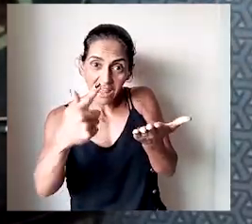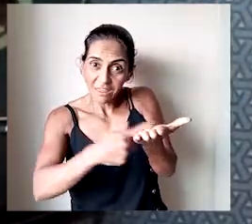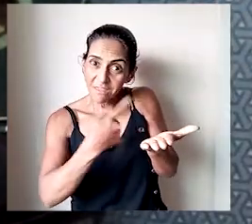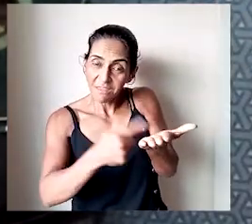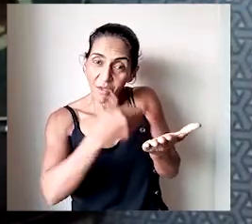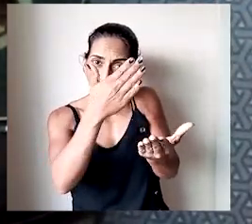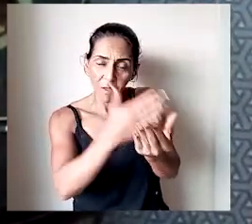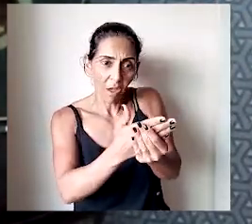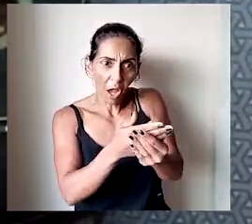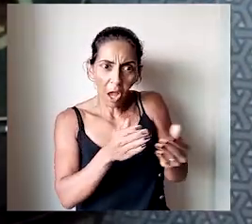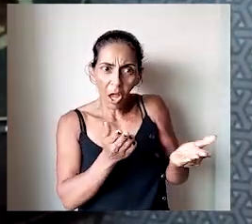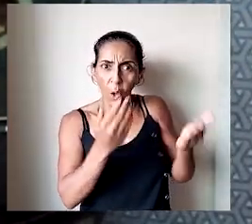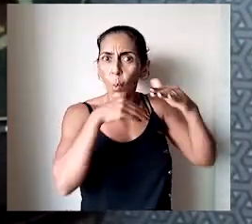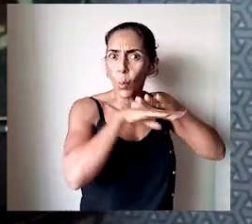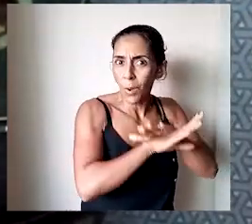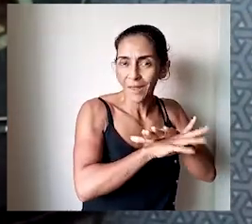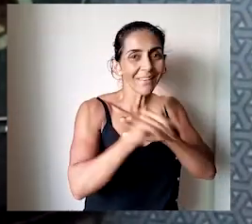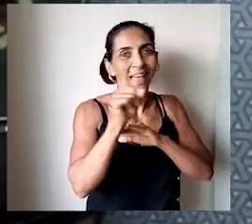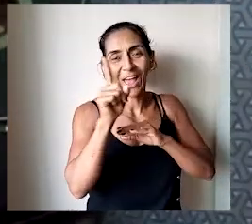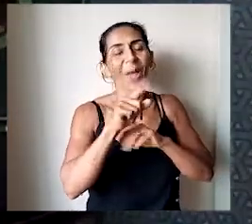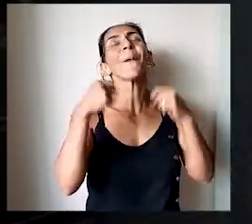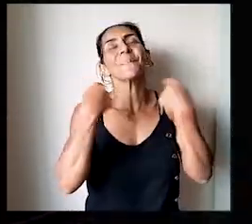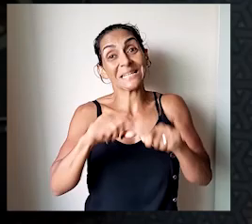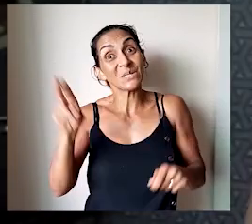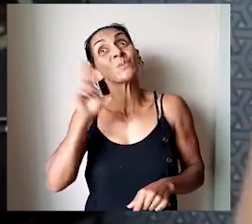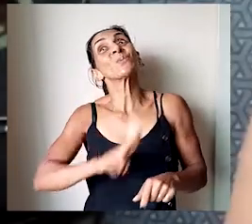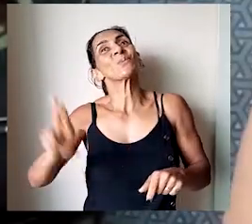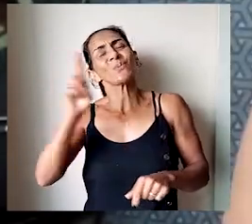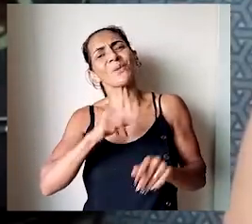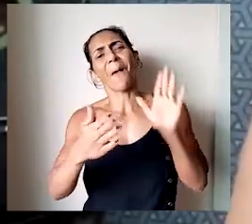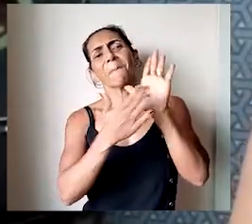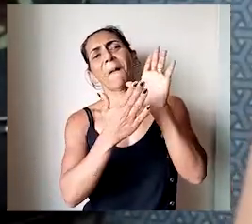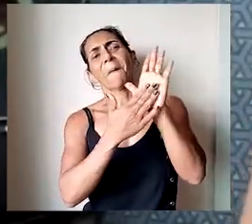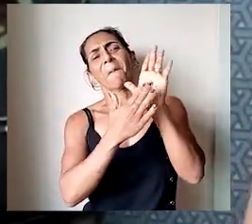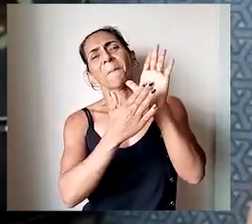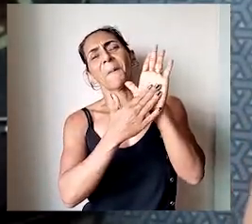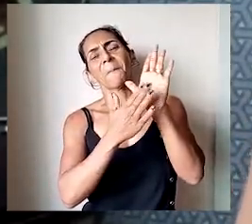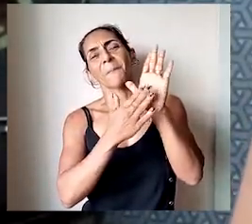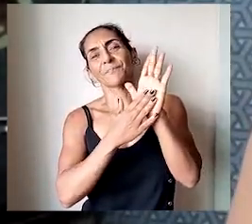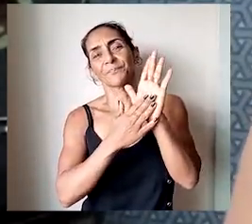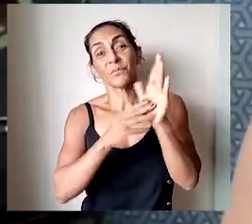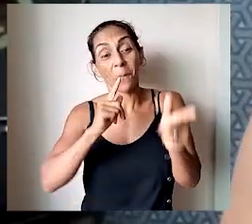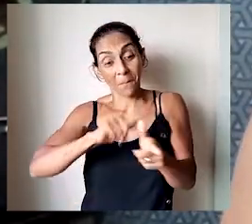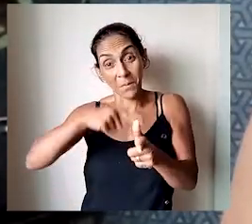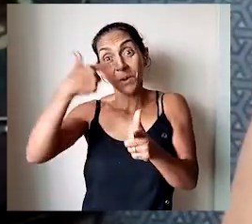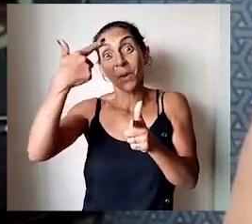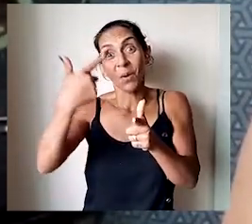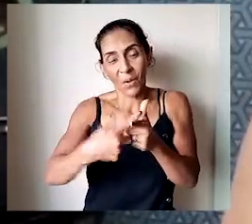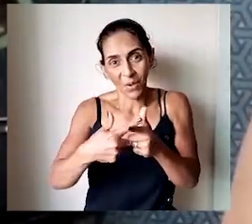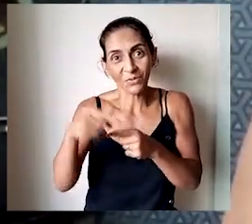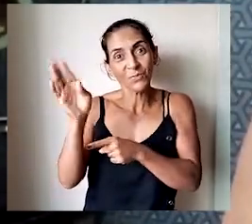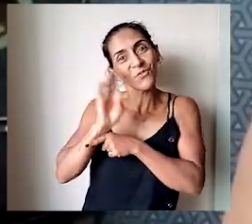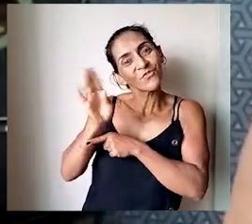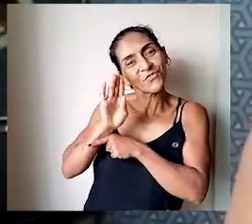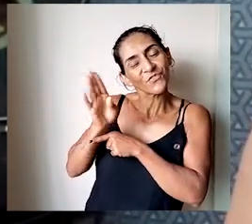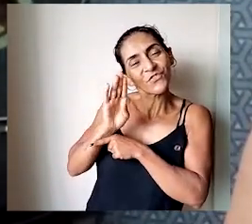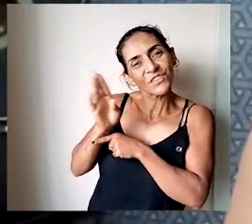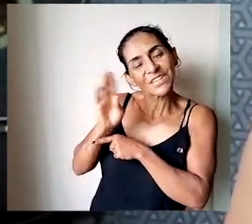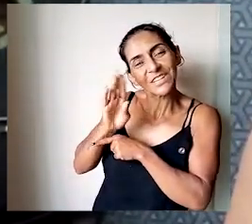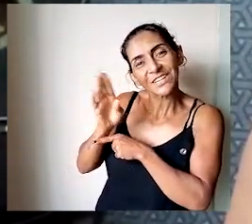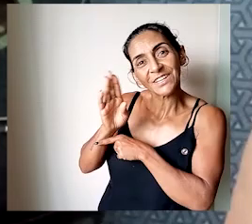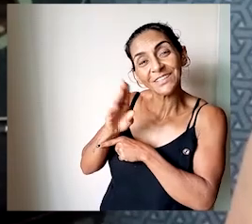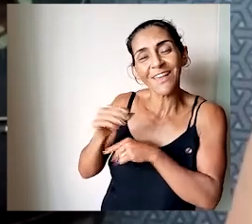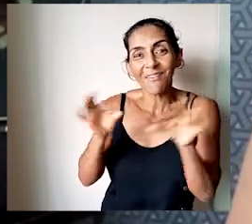deixo ele guardadinho aqui, não. Ele merece ser muito usado. Bom, a respeito dos próximos vídeos, eu já quero deixar aí uma novidade para